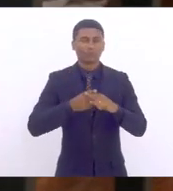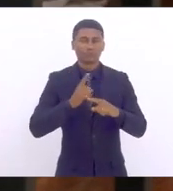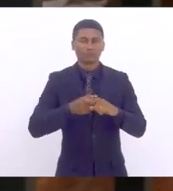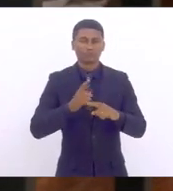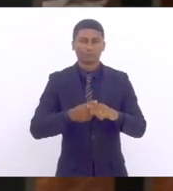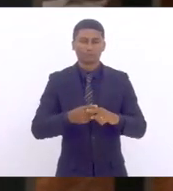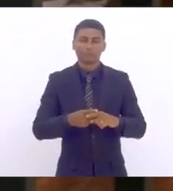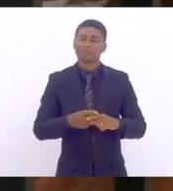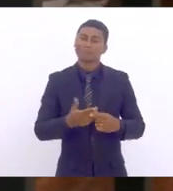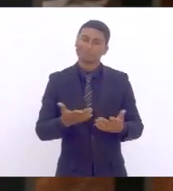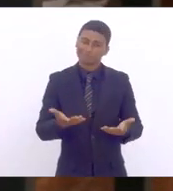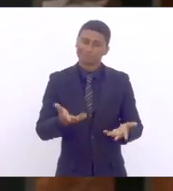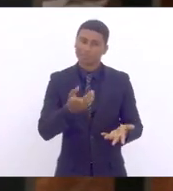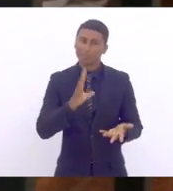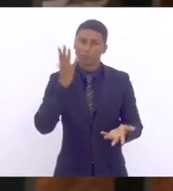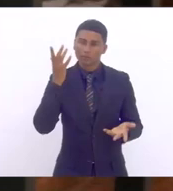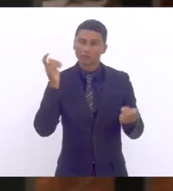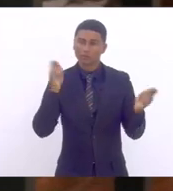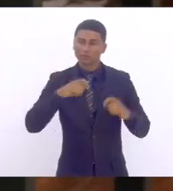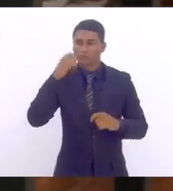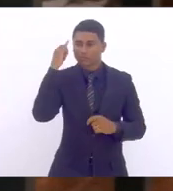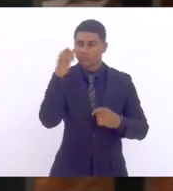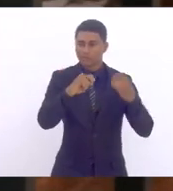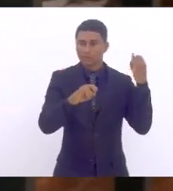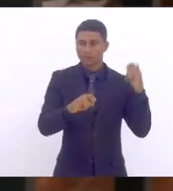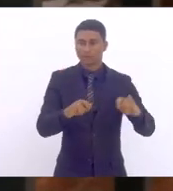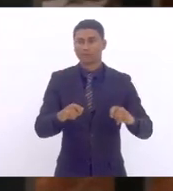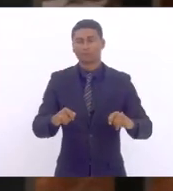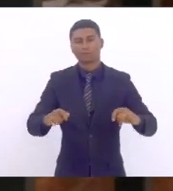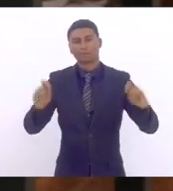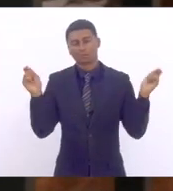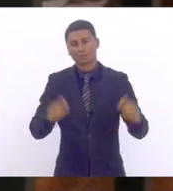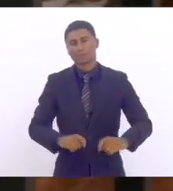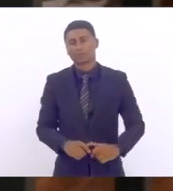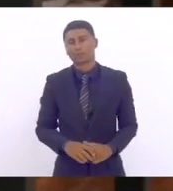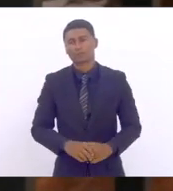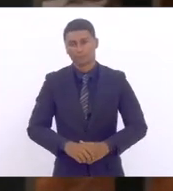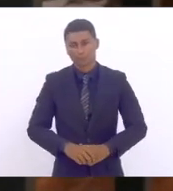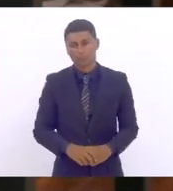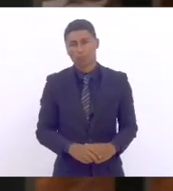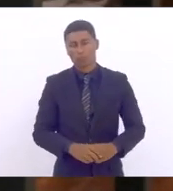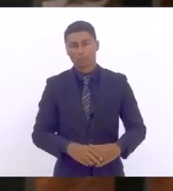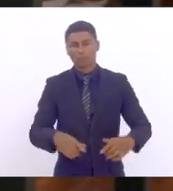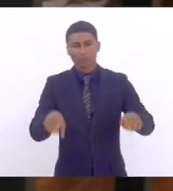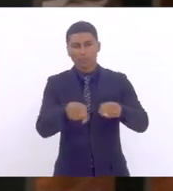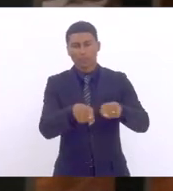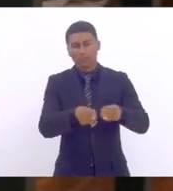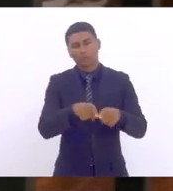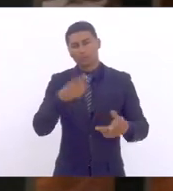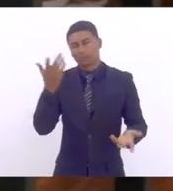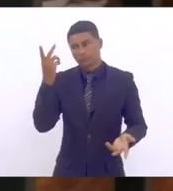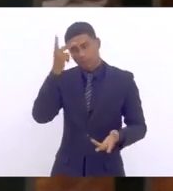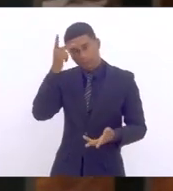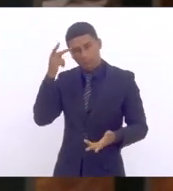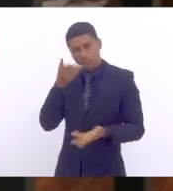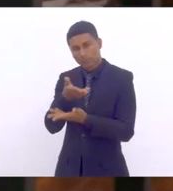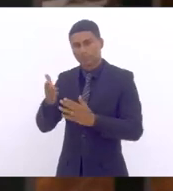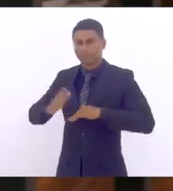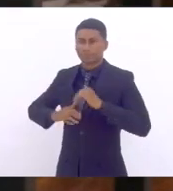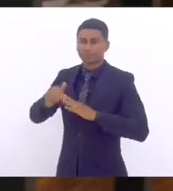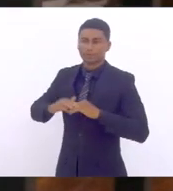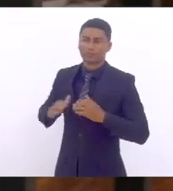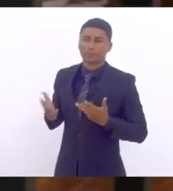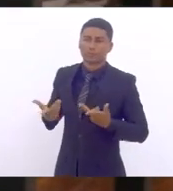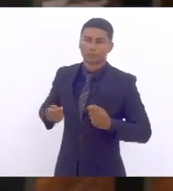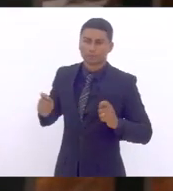poderia ser evitado, que poderia ser debatido, que poderia, inclusive, ter pessoas qualificadas para